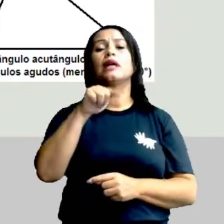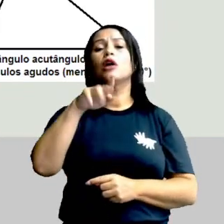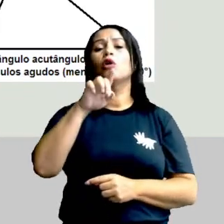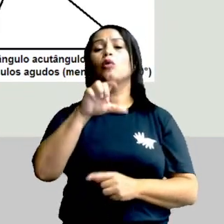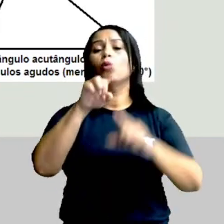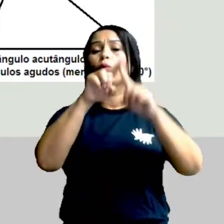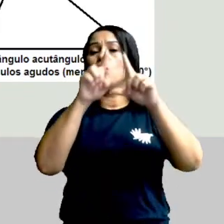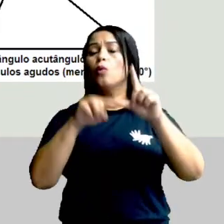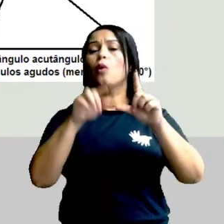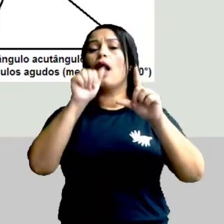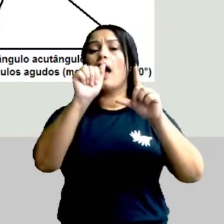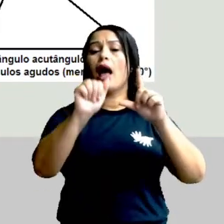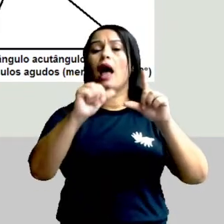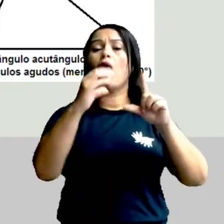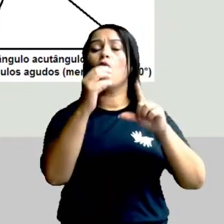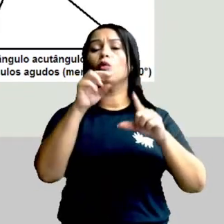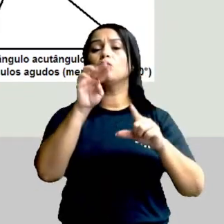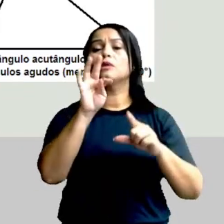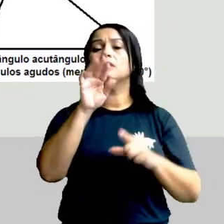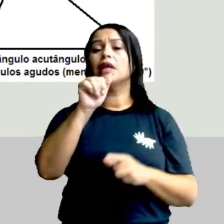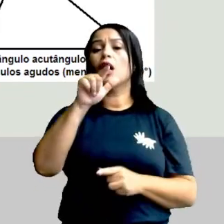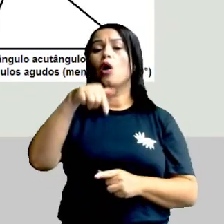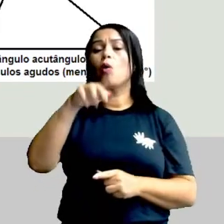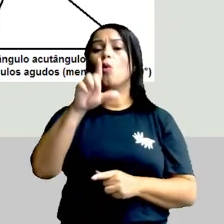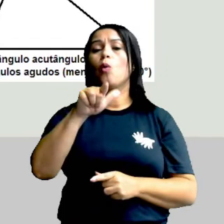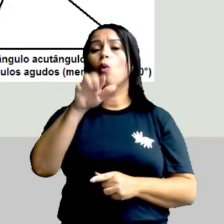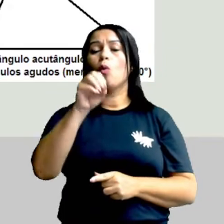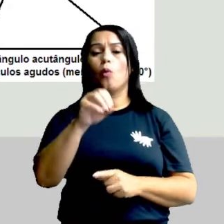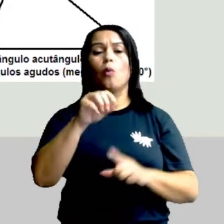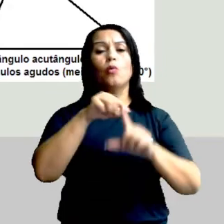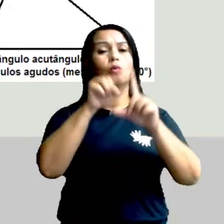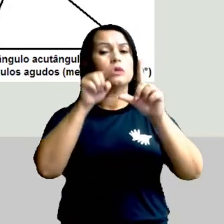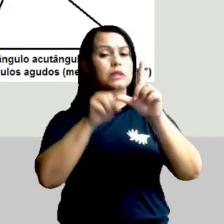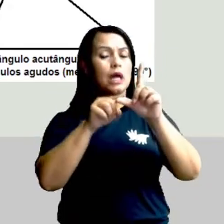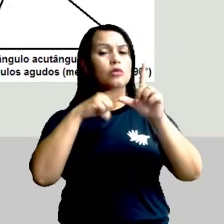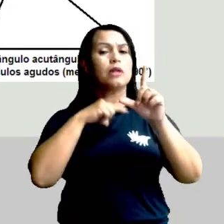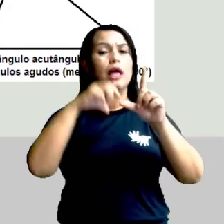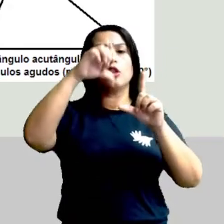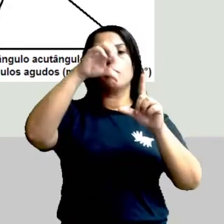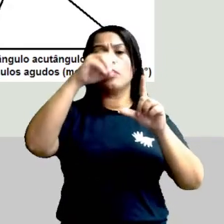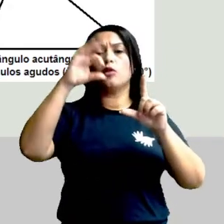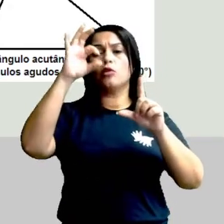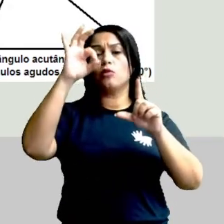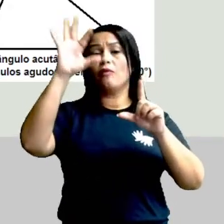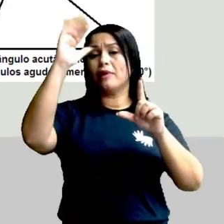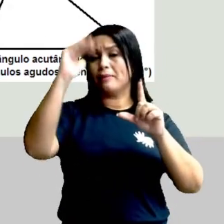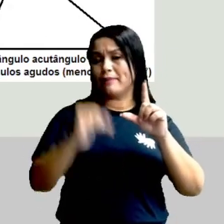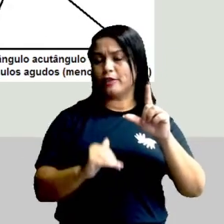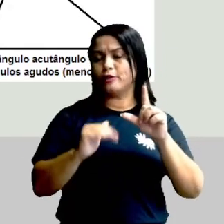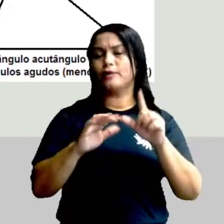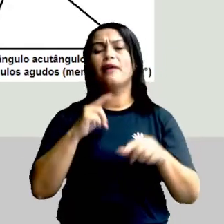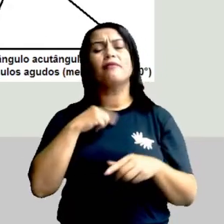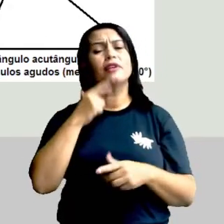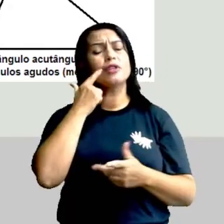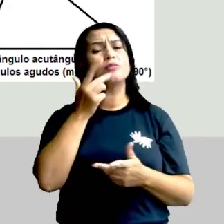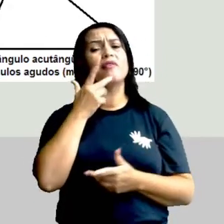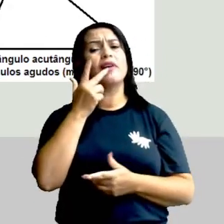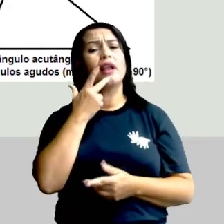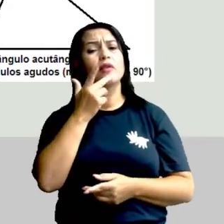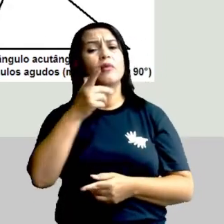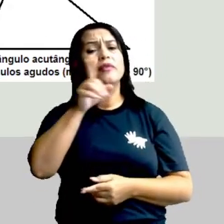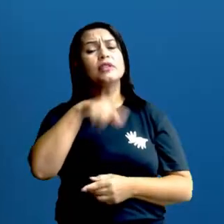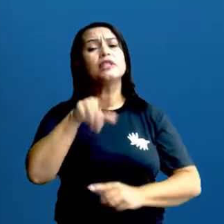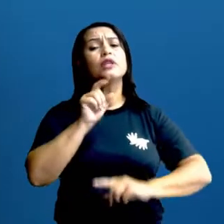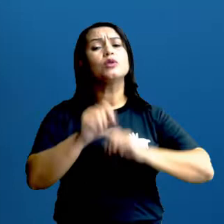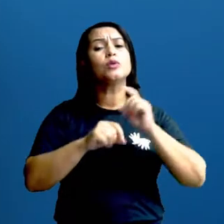só tem ângulos agudos ou seja os ângulos menores que 90° Olha como tá falando para